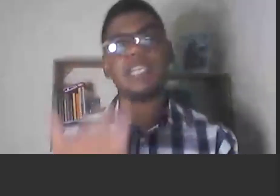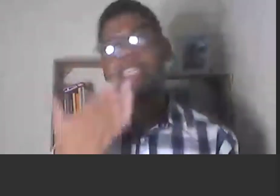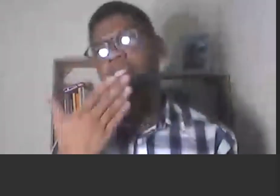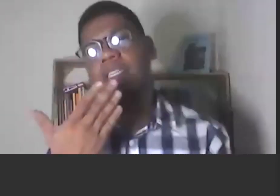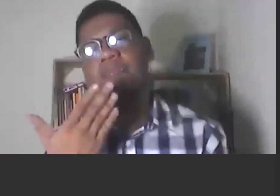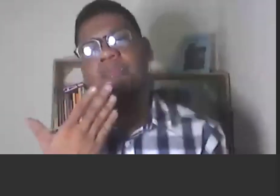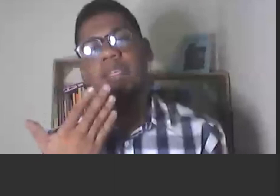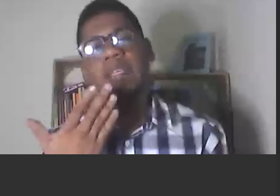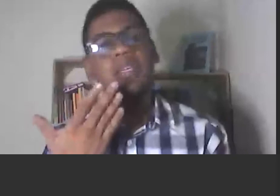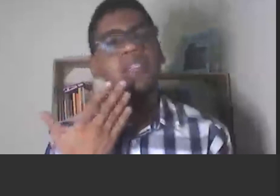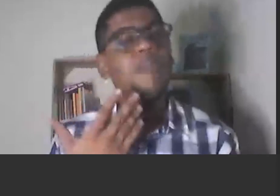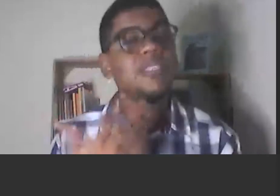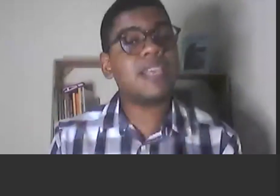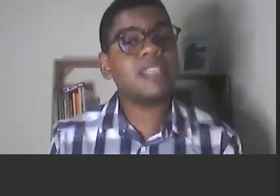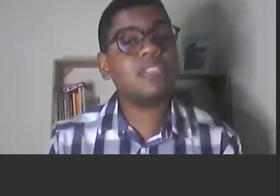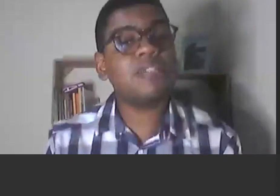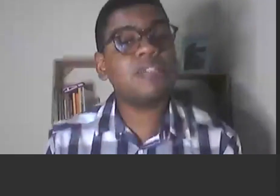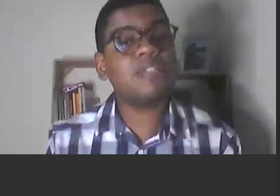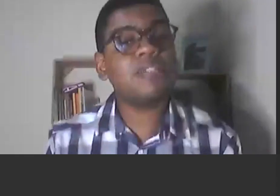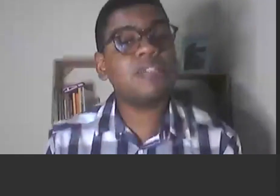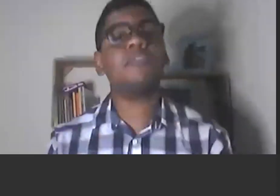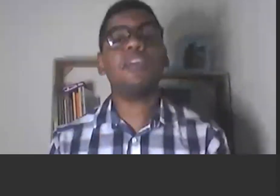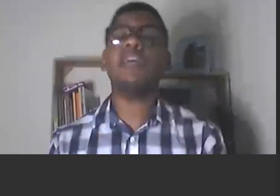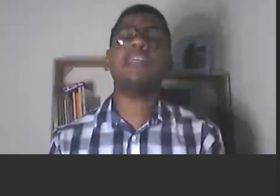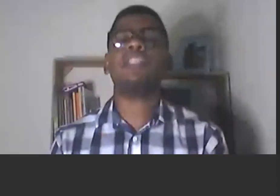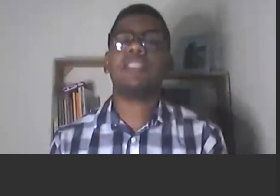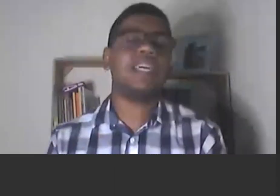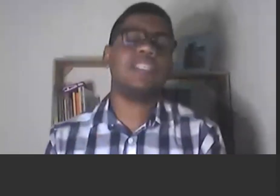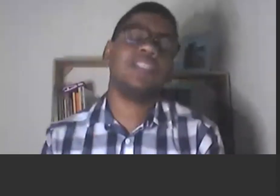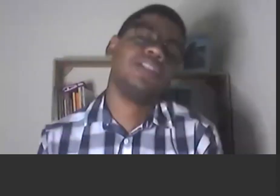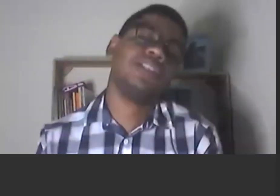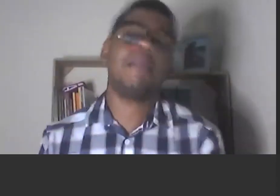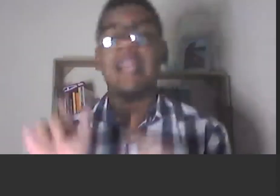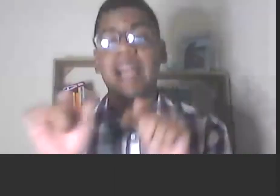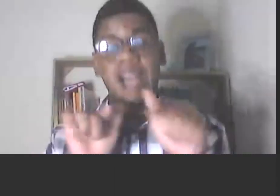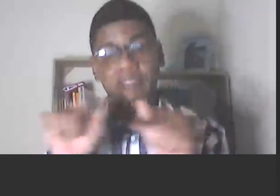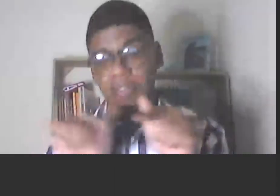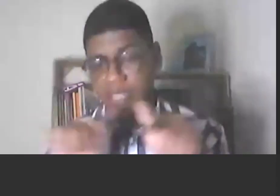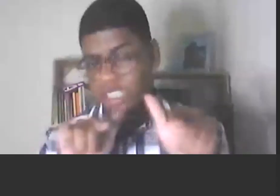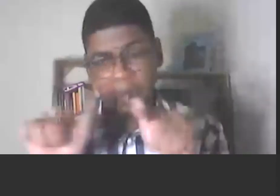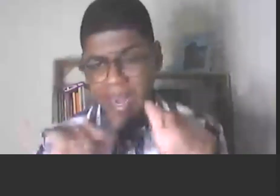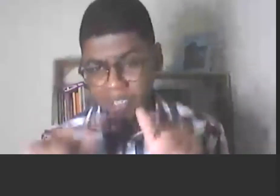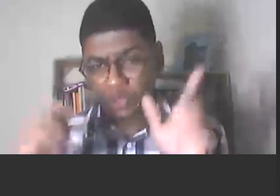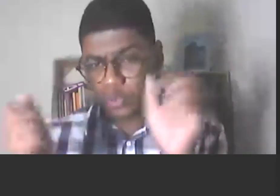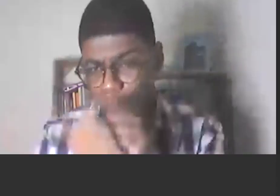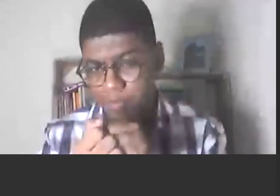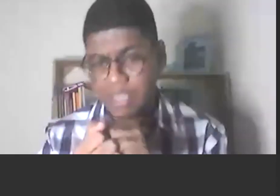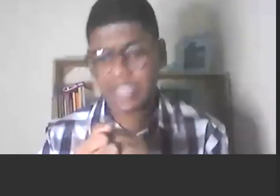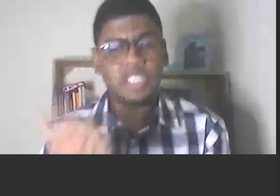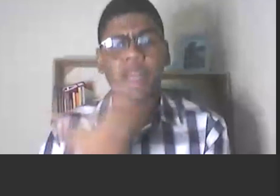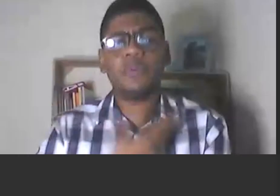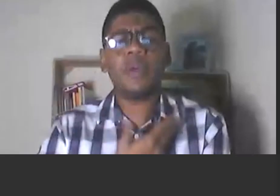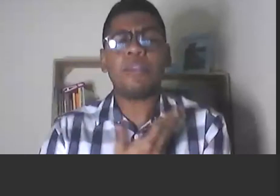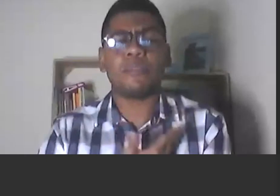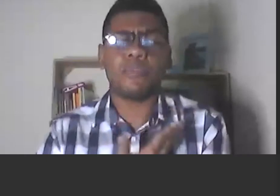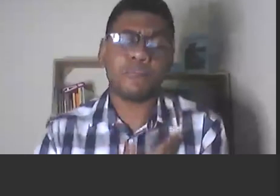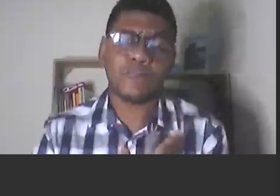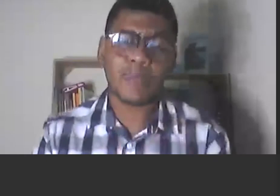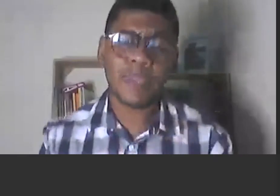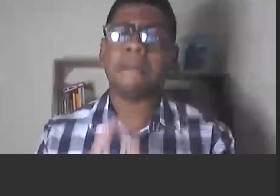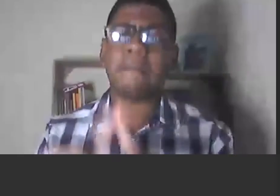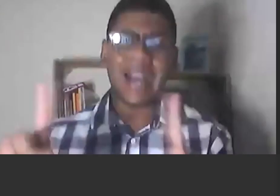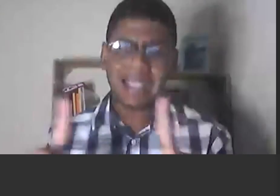exemplo, a gente, deixa eu ver mais quem, deixa eu ver, Viviane. Viviane, a gente trabalha junto. A gente era muito